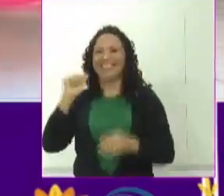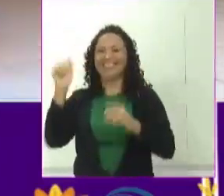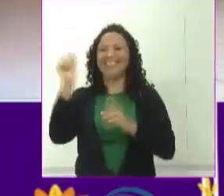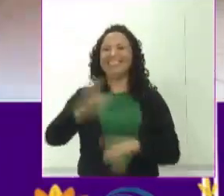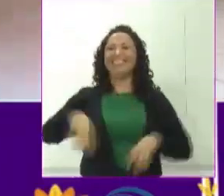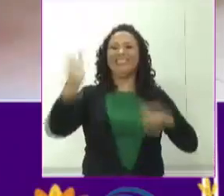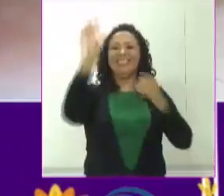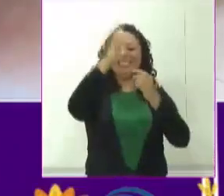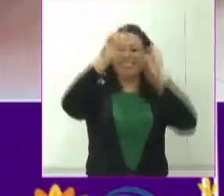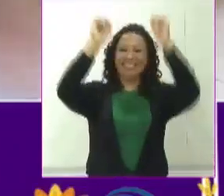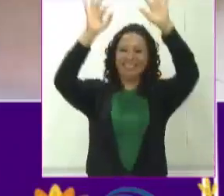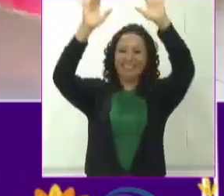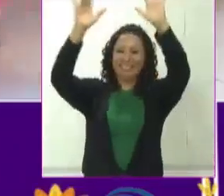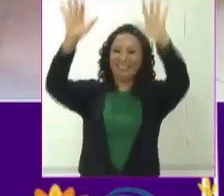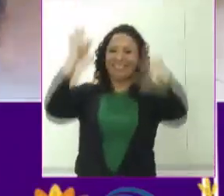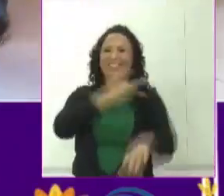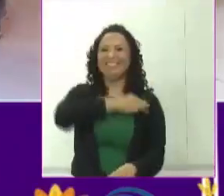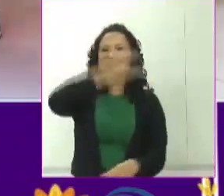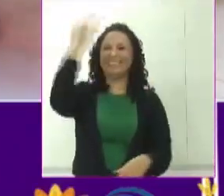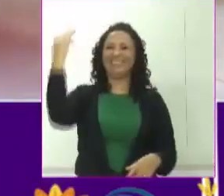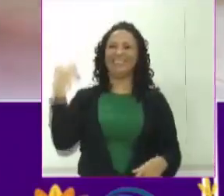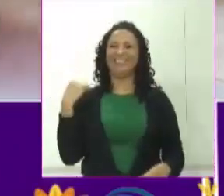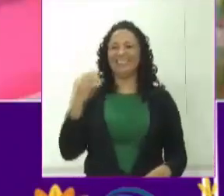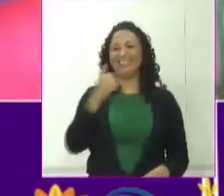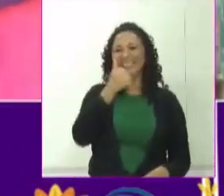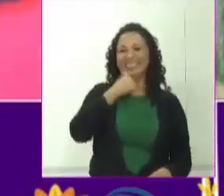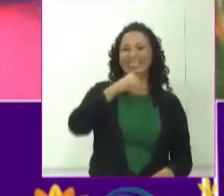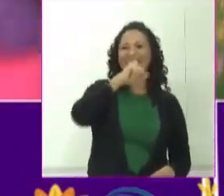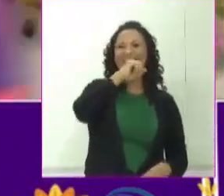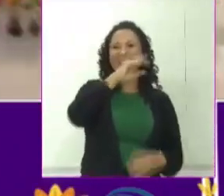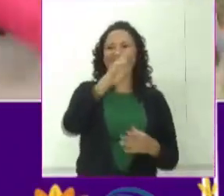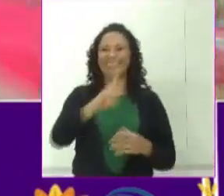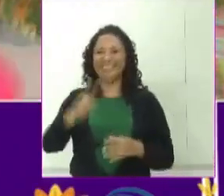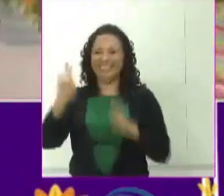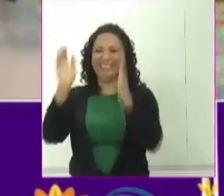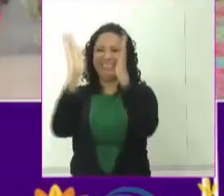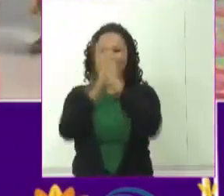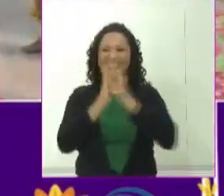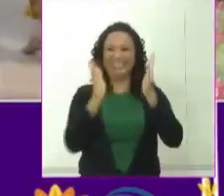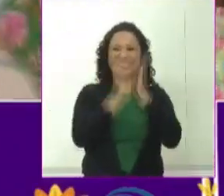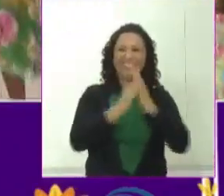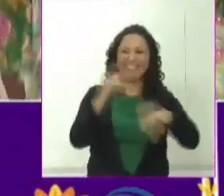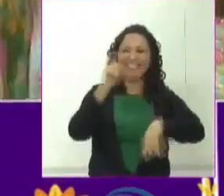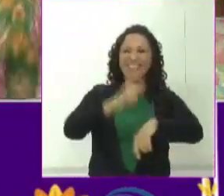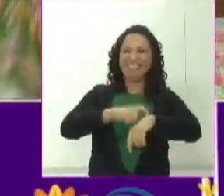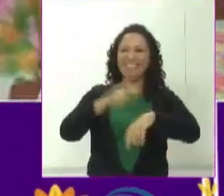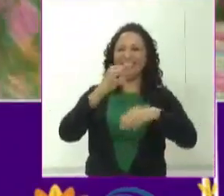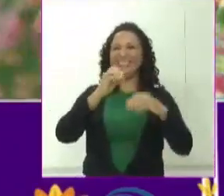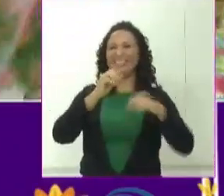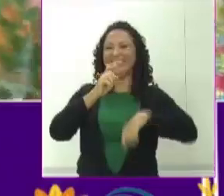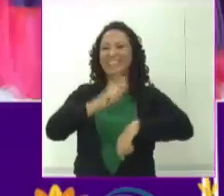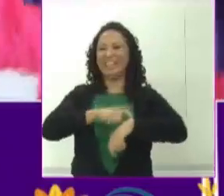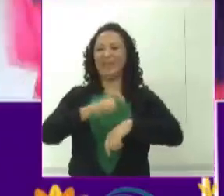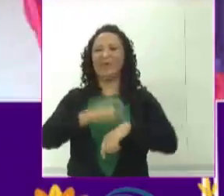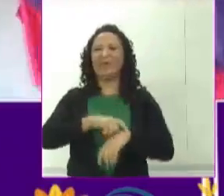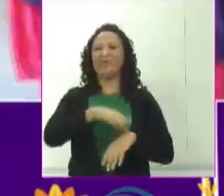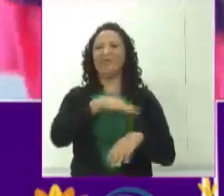vosso ventre, Jesus. Santa Maria, Mãe de Deus, agora e na hora de nossa morte.